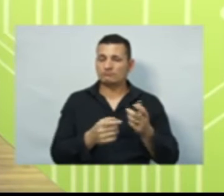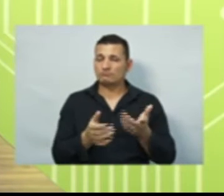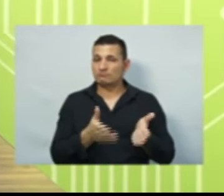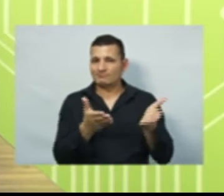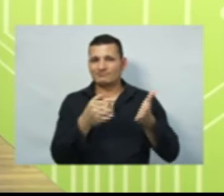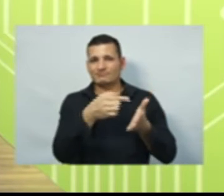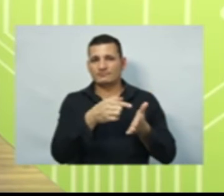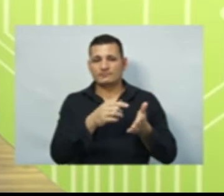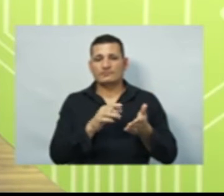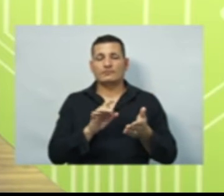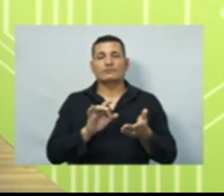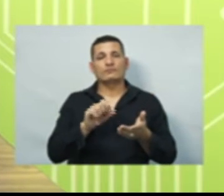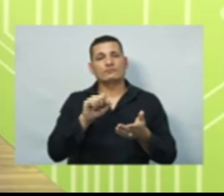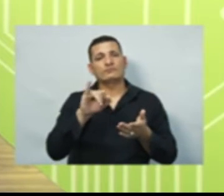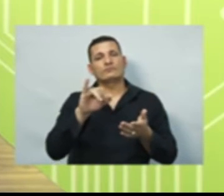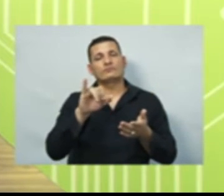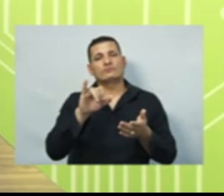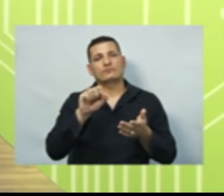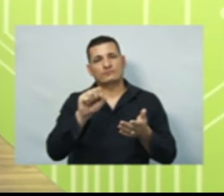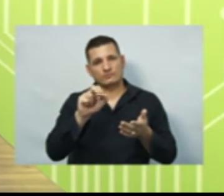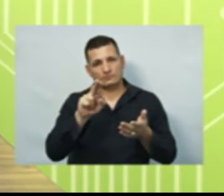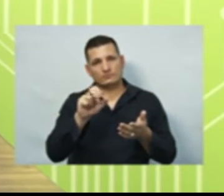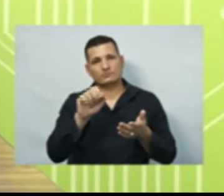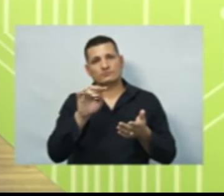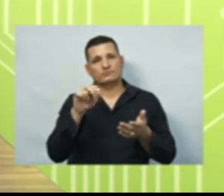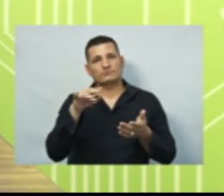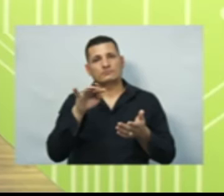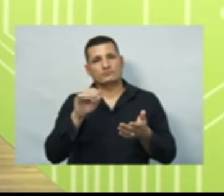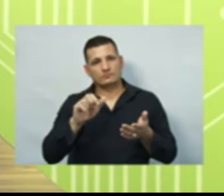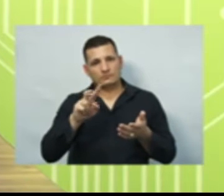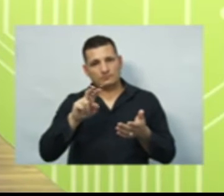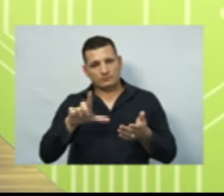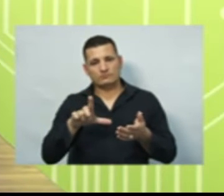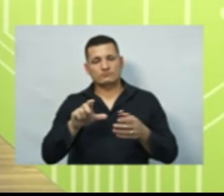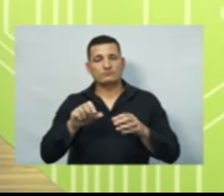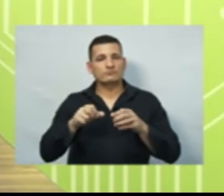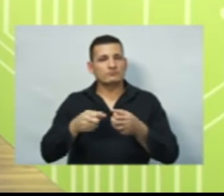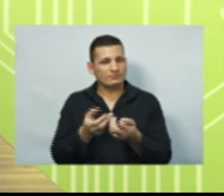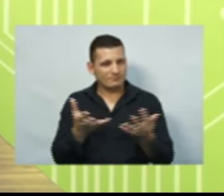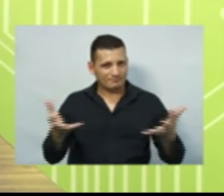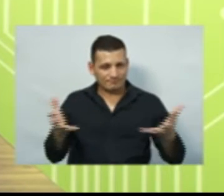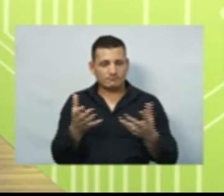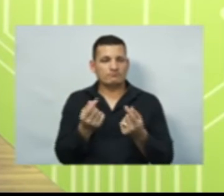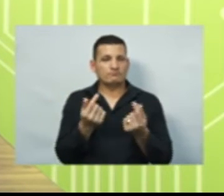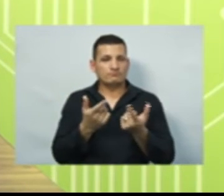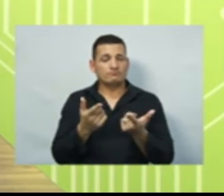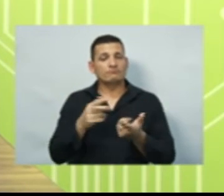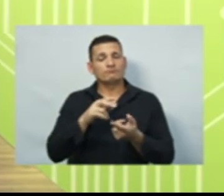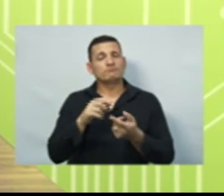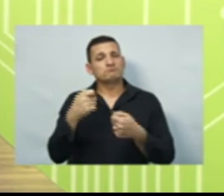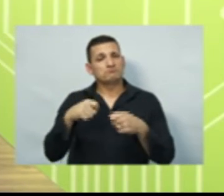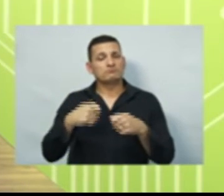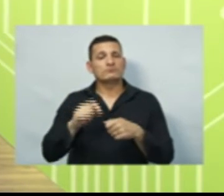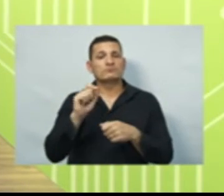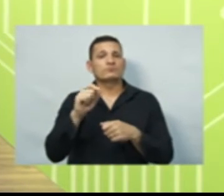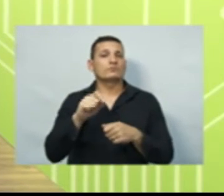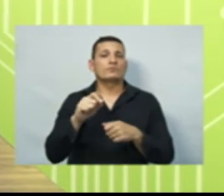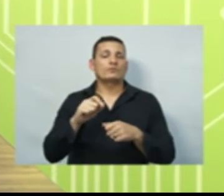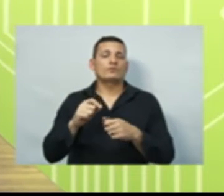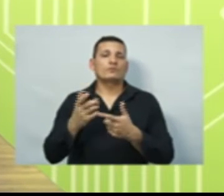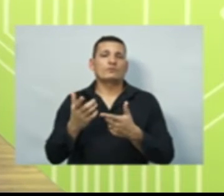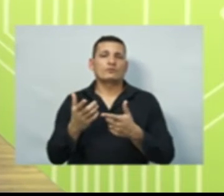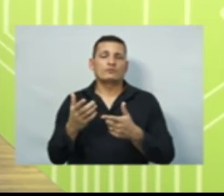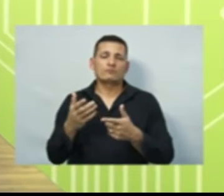crescimento econômico sustentável com desenvolvimento, com distribuição de renda, vai exigir uma intervenção maior na economia,